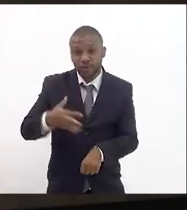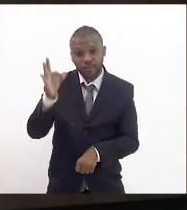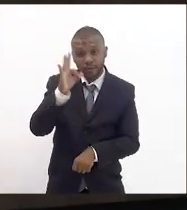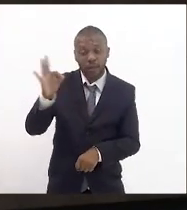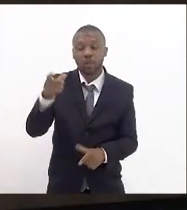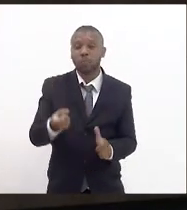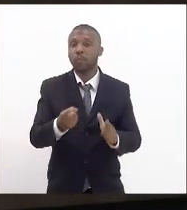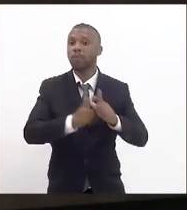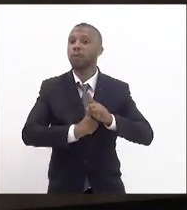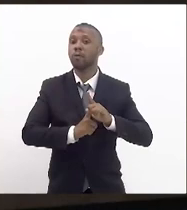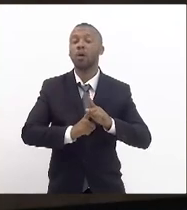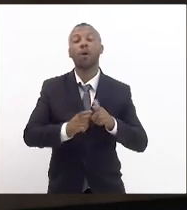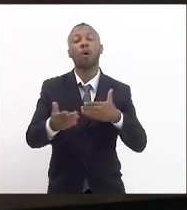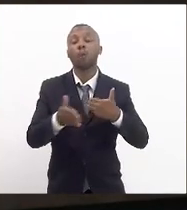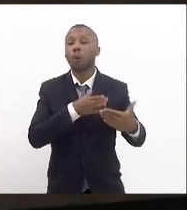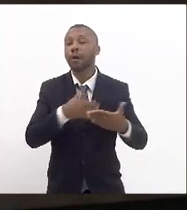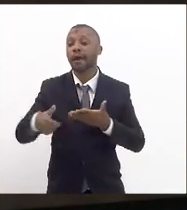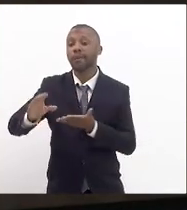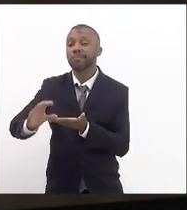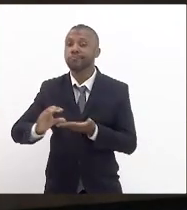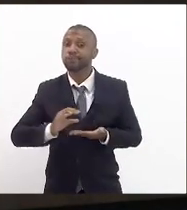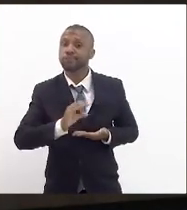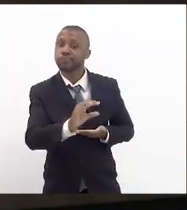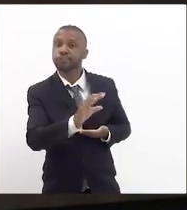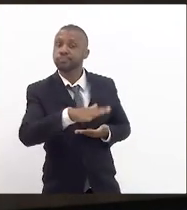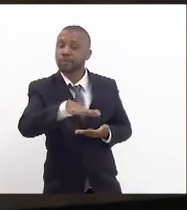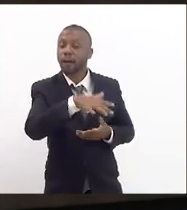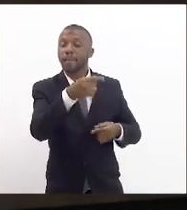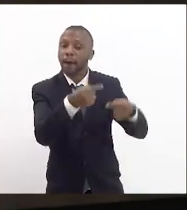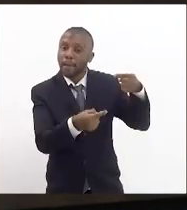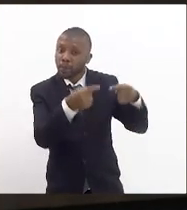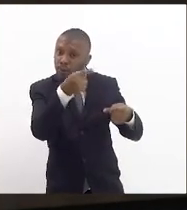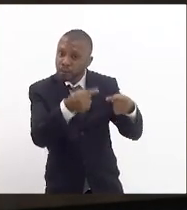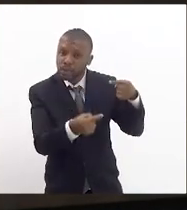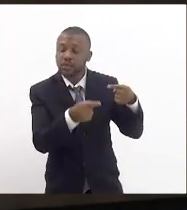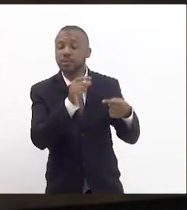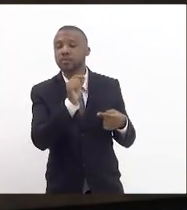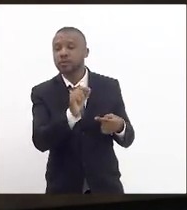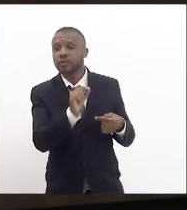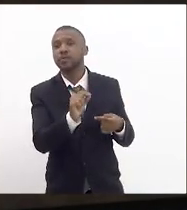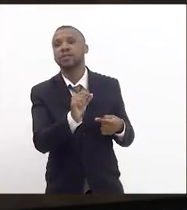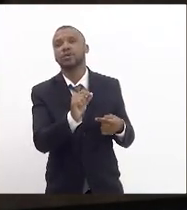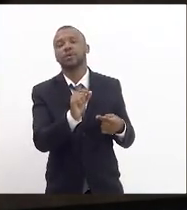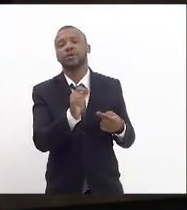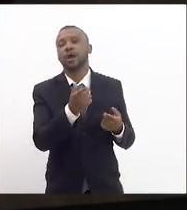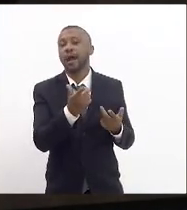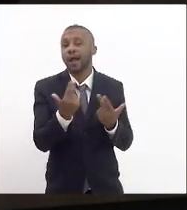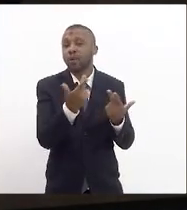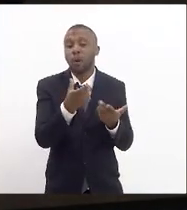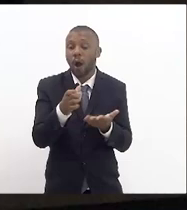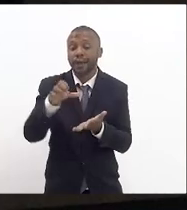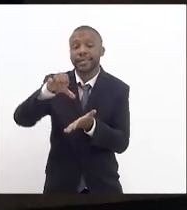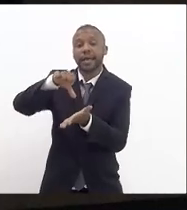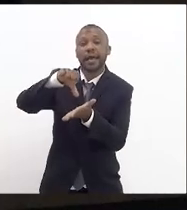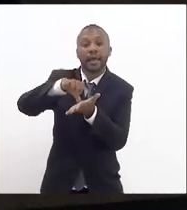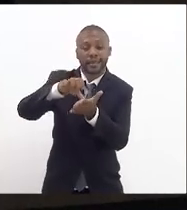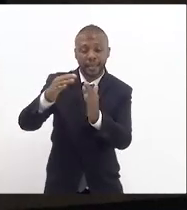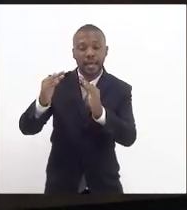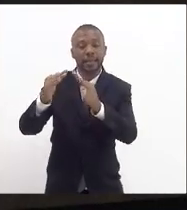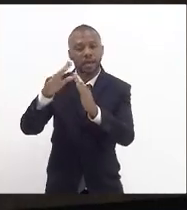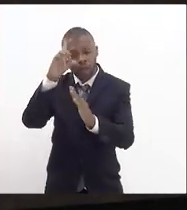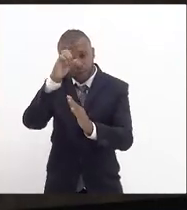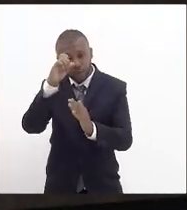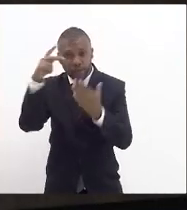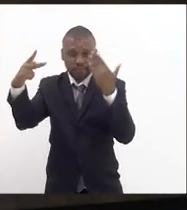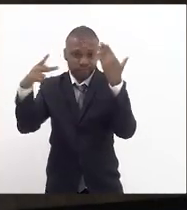qualquer repasse de recursos para políticas de desinstitucionalização, como as residências terapêuticas, essa política